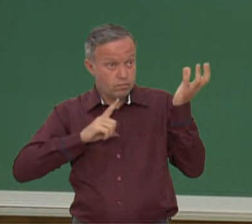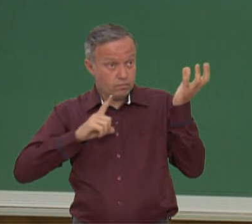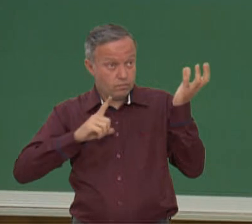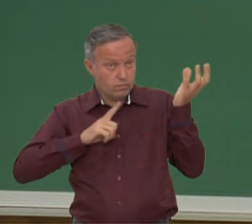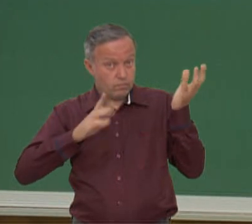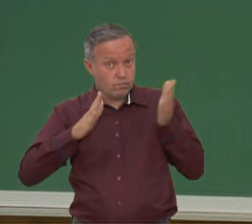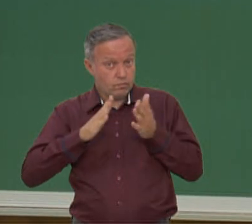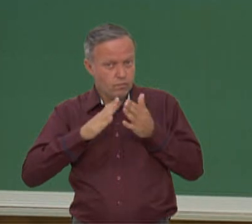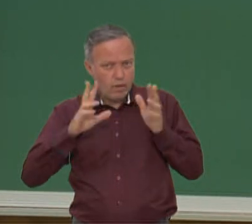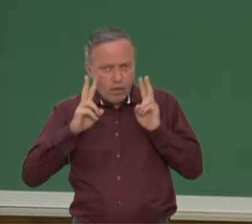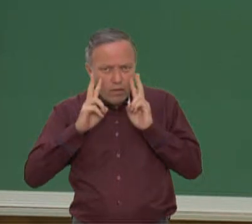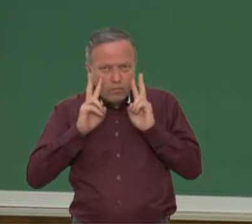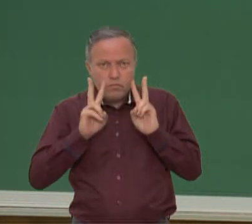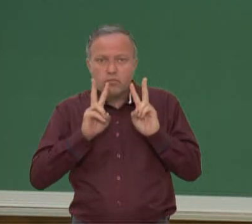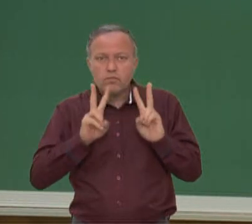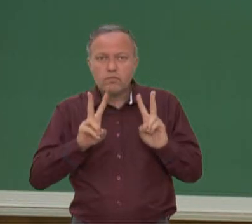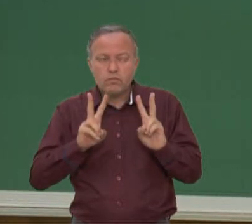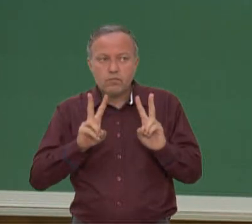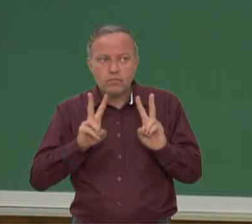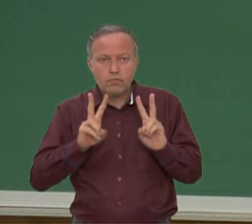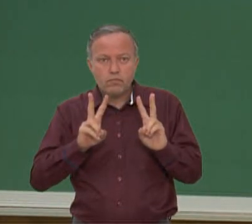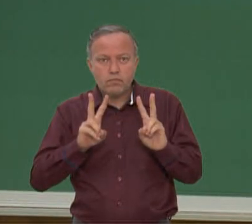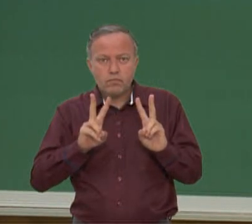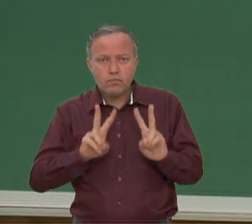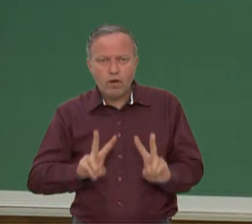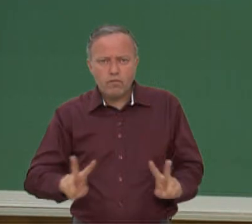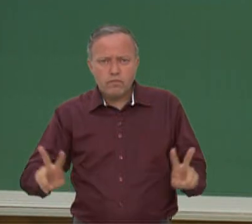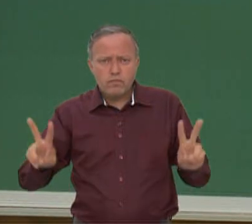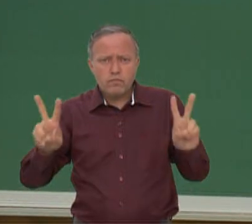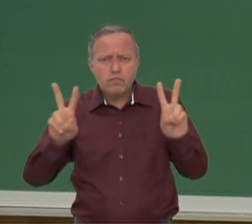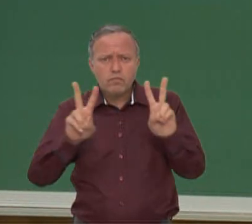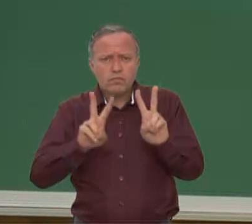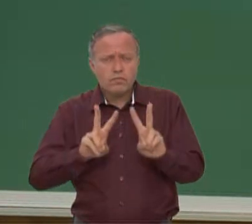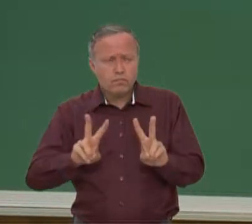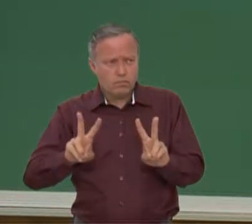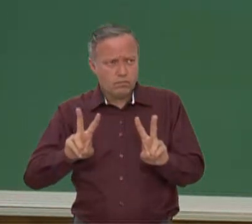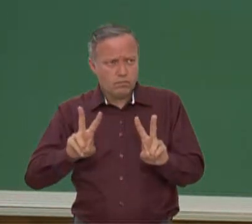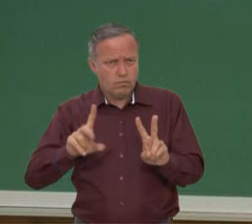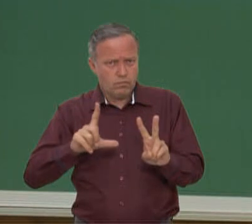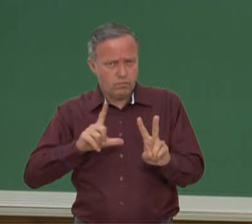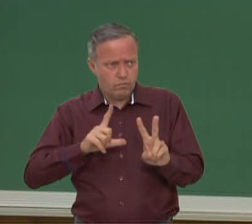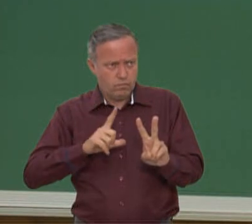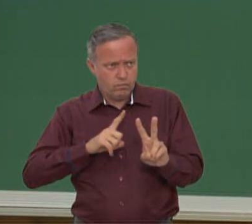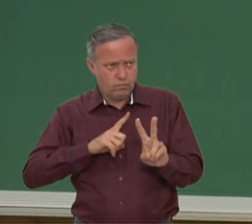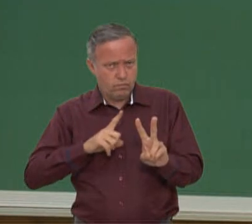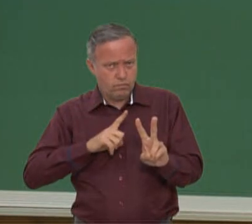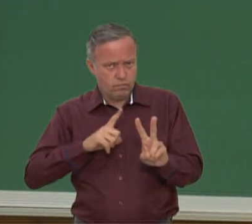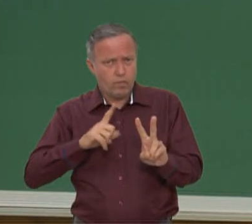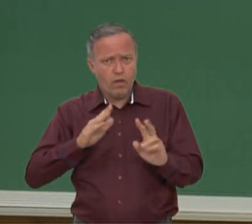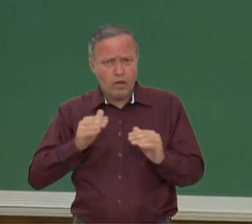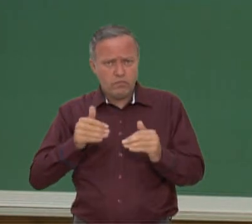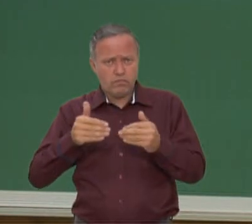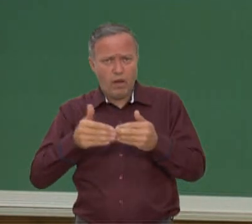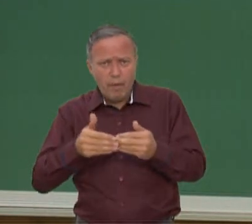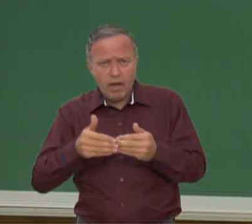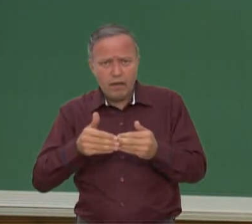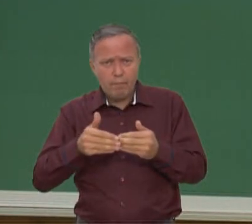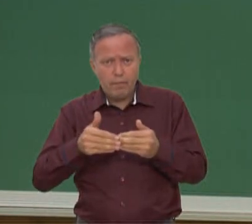maior acesso, né? Uma maior visibilidade. Nós temos aí as barreiras realmente, elas